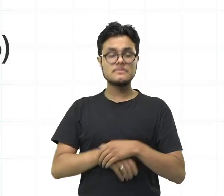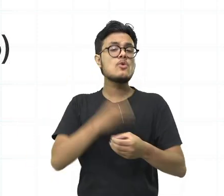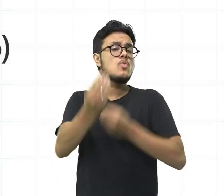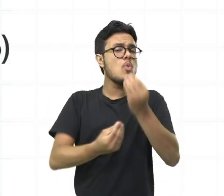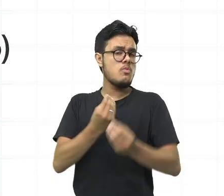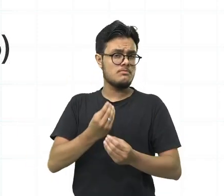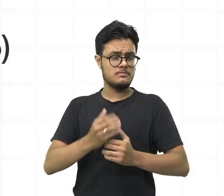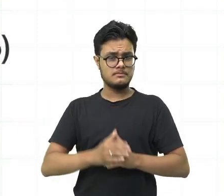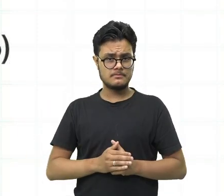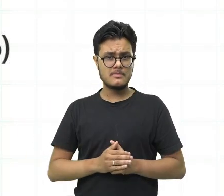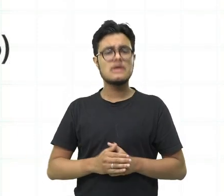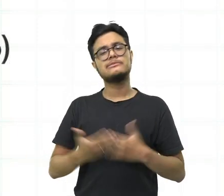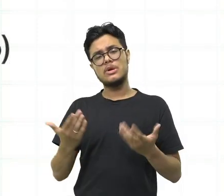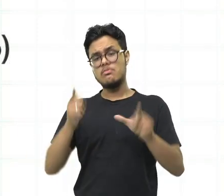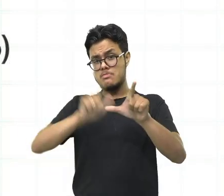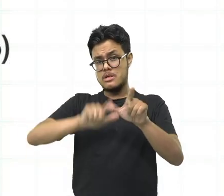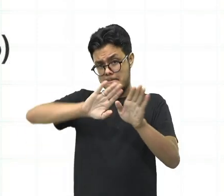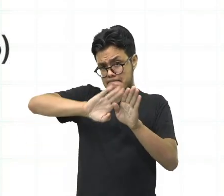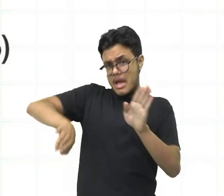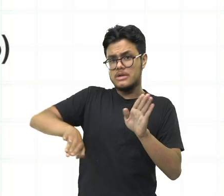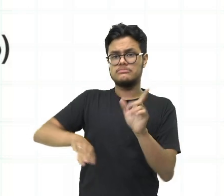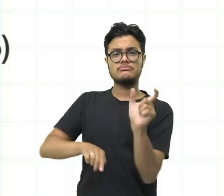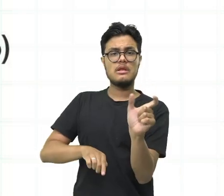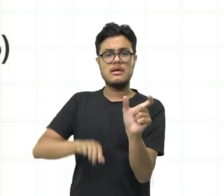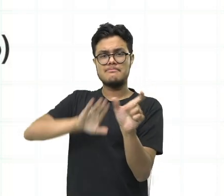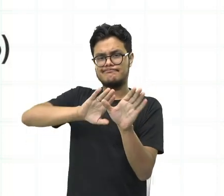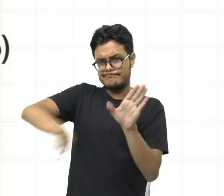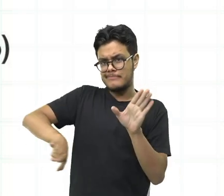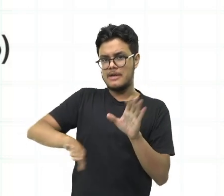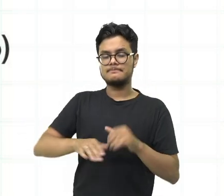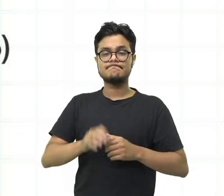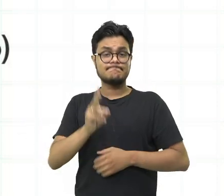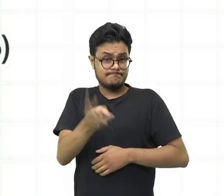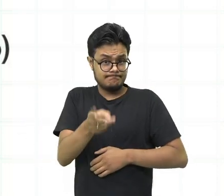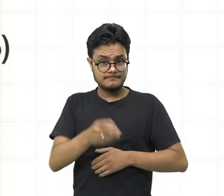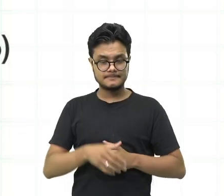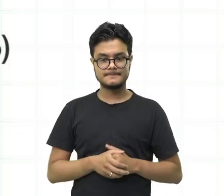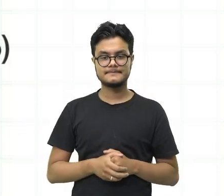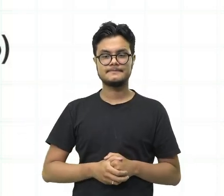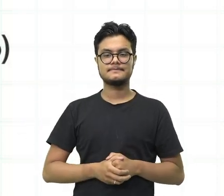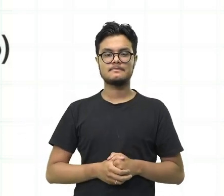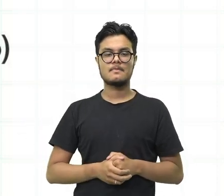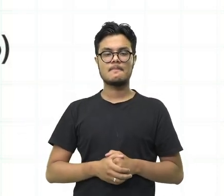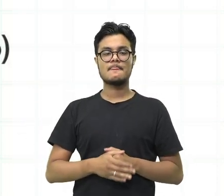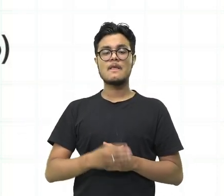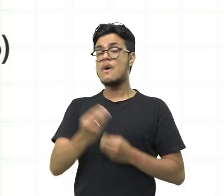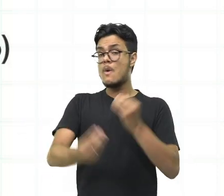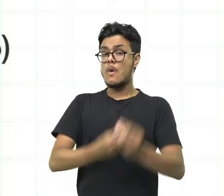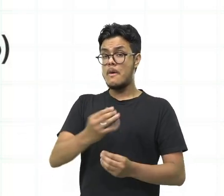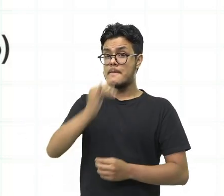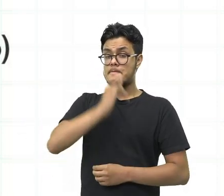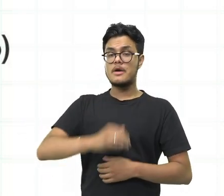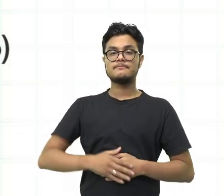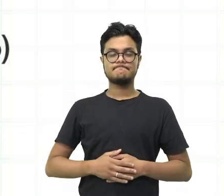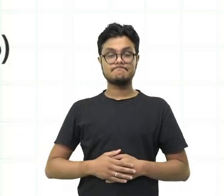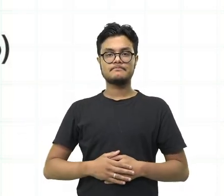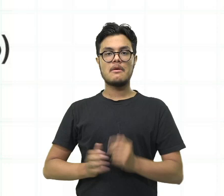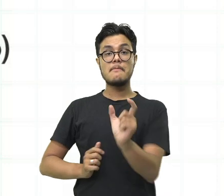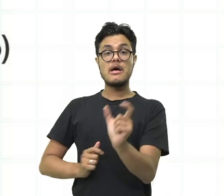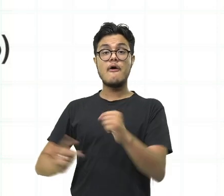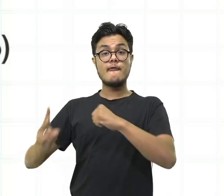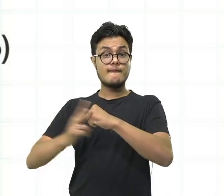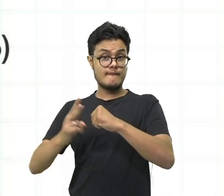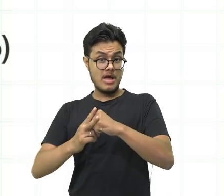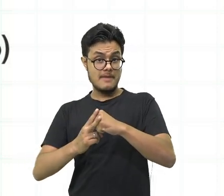nome já está dizendo, vai perder, Redução, perde. E aí, geralmente, é acontecido pelo quê? O verbo. O verbo vai